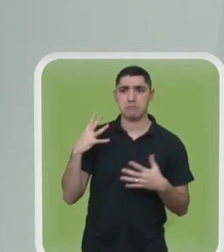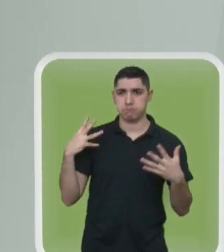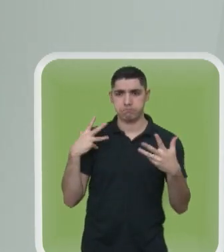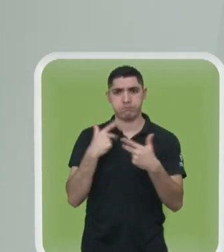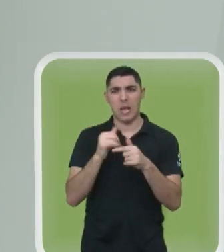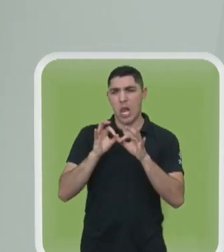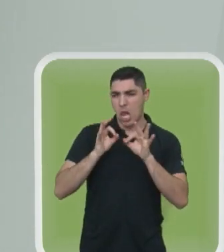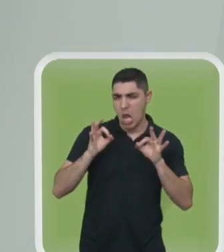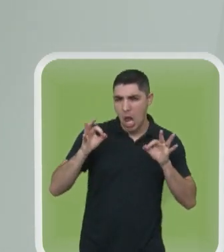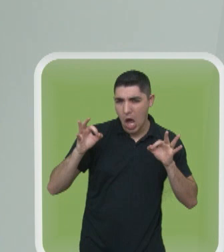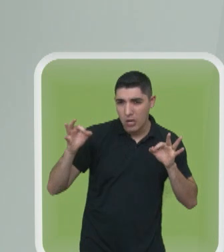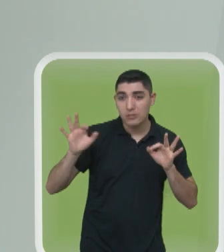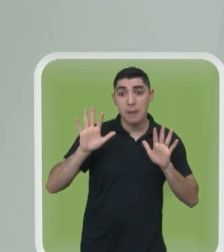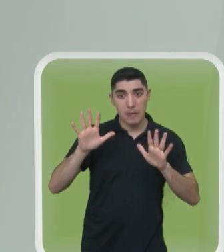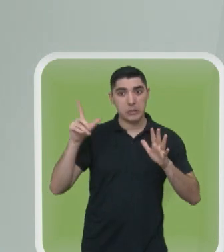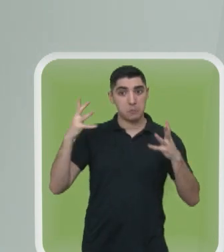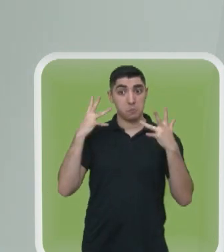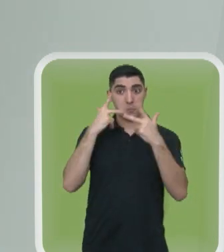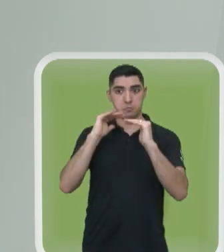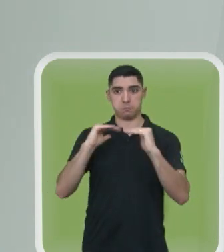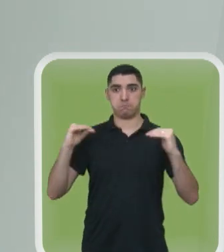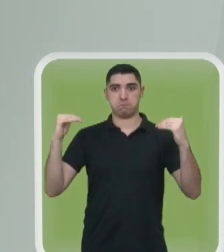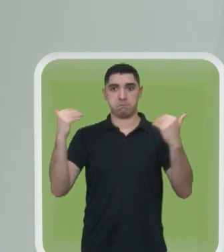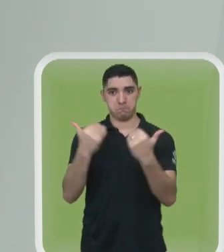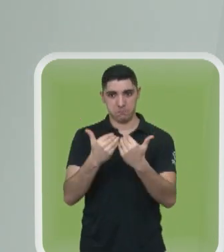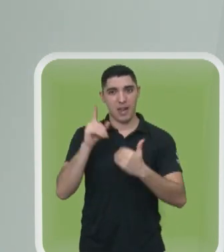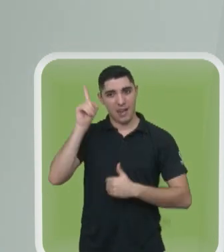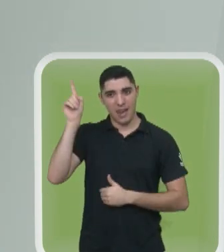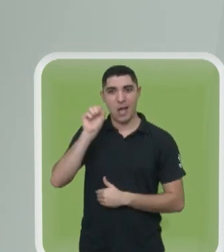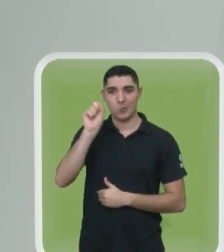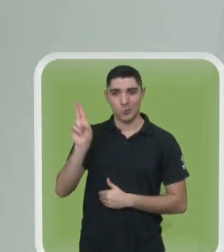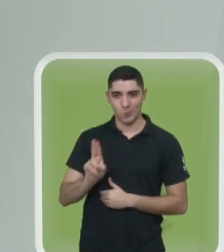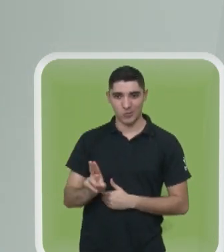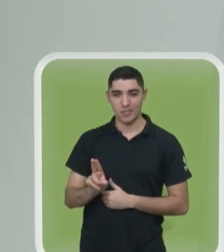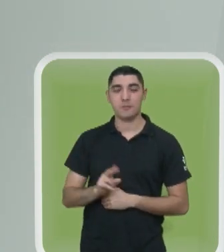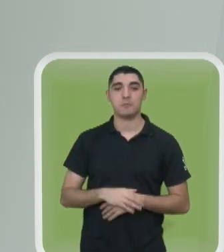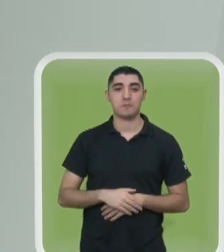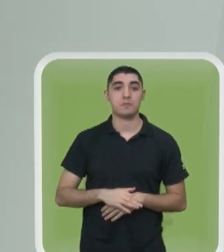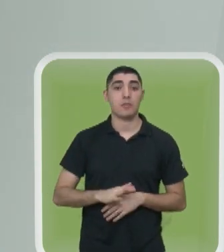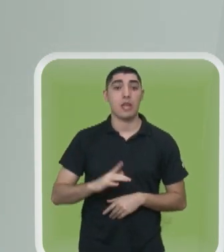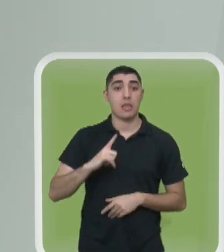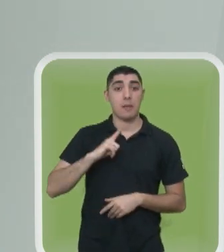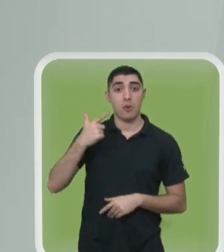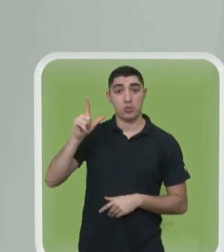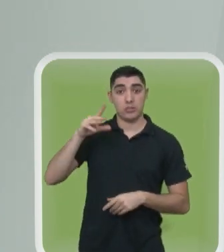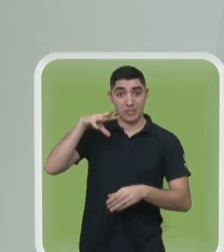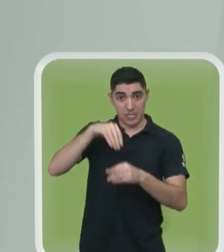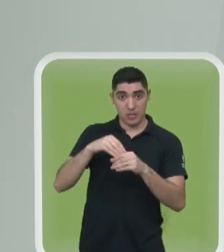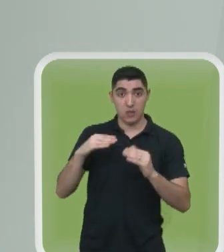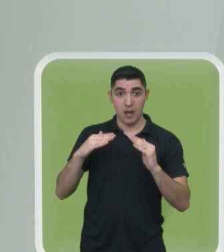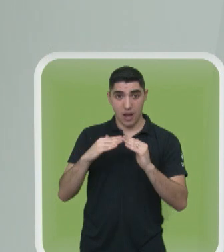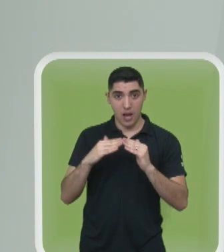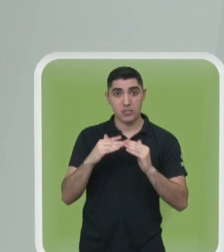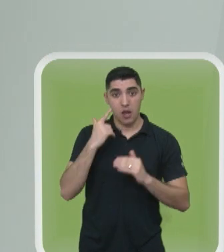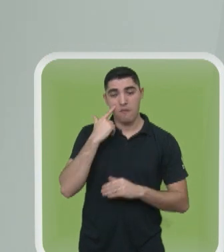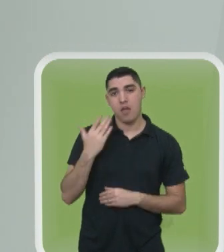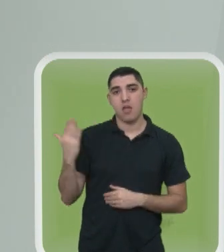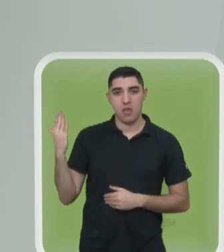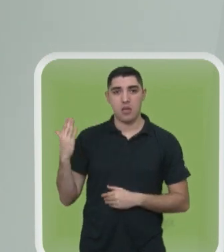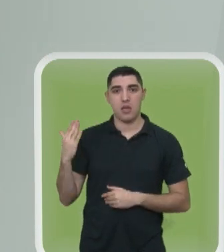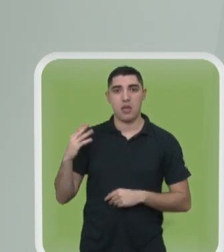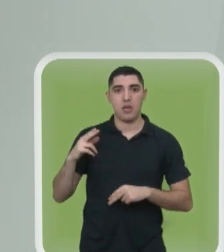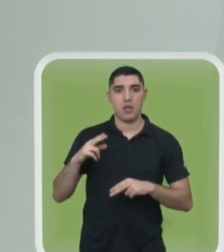para chegar, mas o ginásio é bom lá, de Suzano. Depois São José recebe 2 adversários em casa, o próprio Suzano, aí sim o jogo